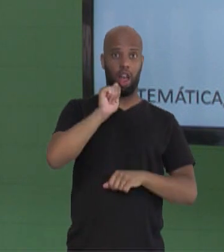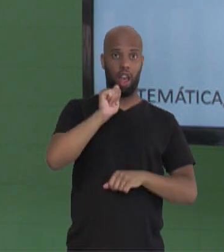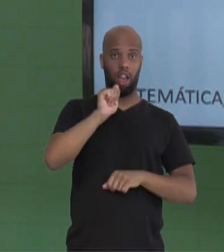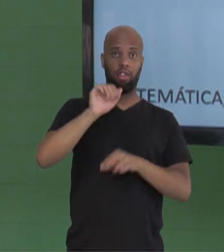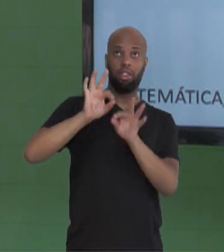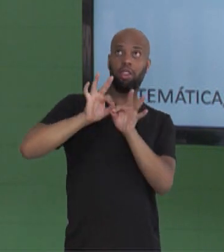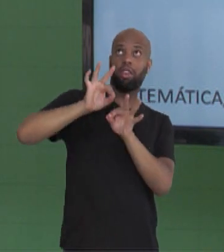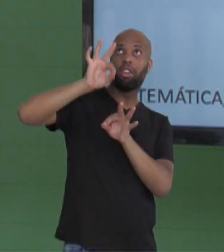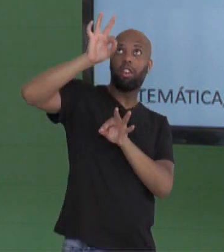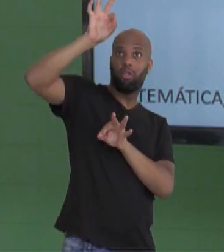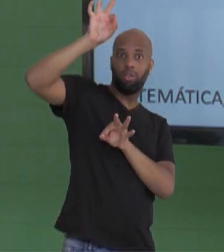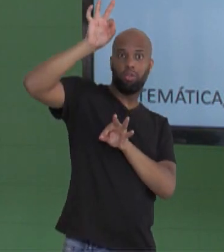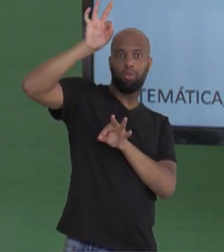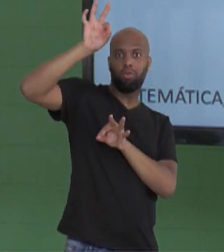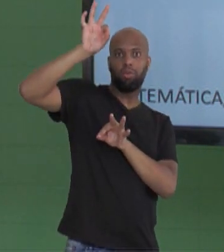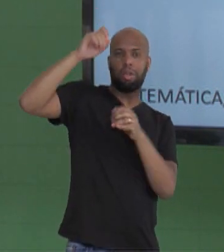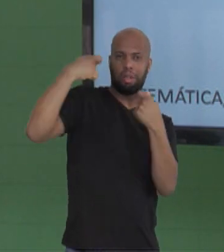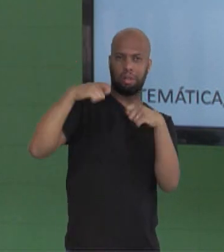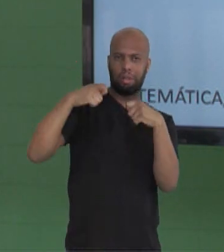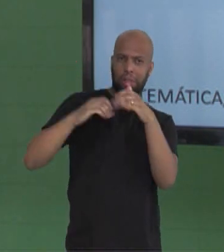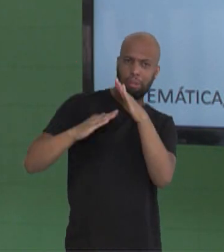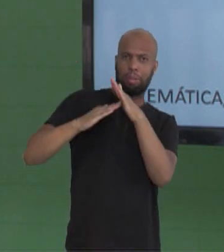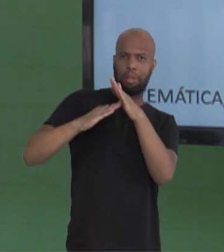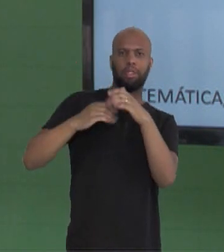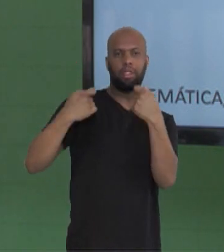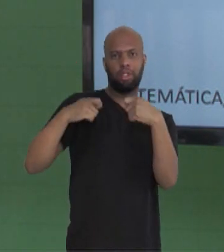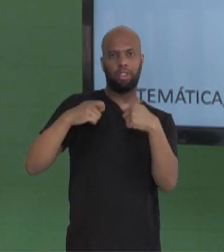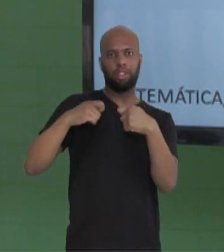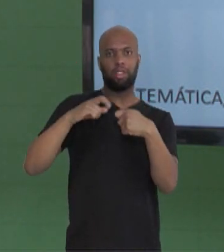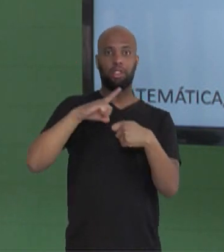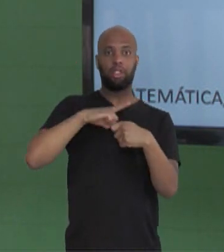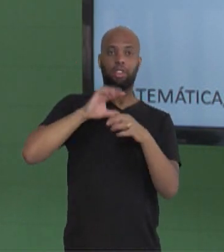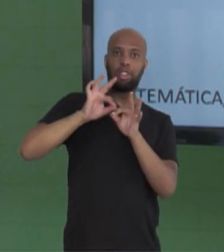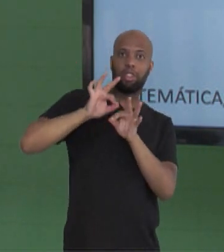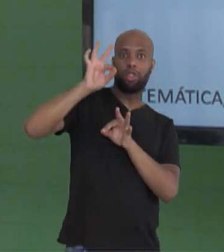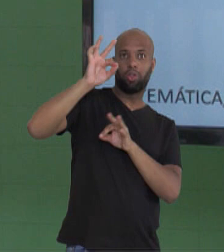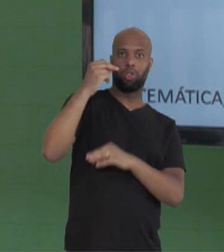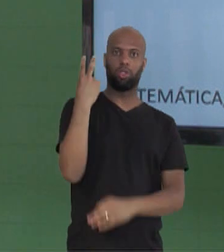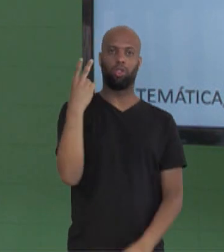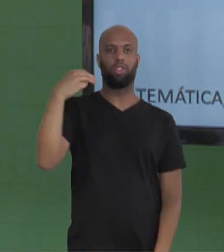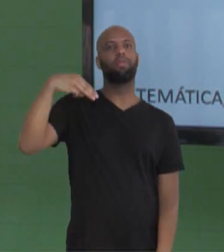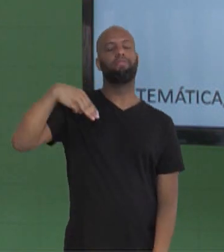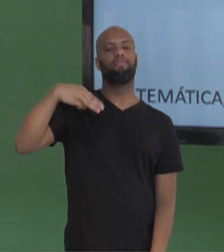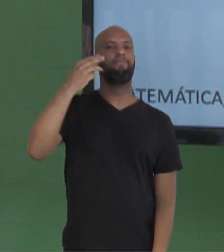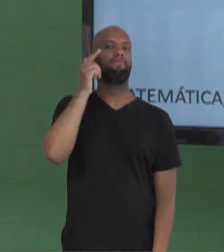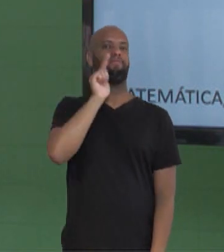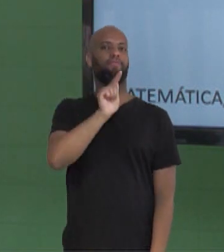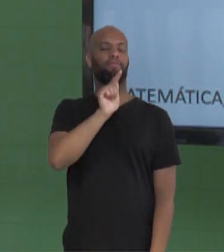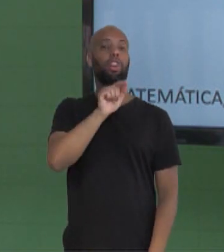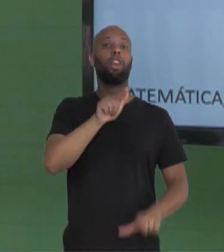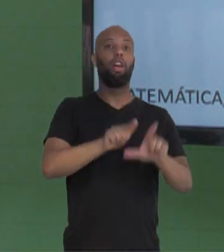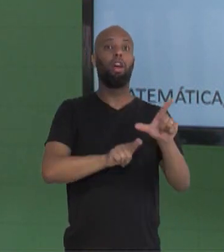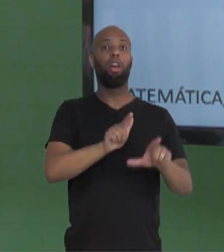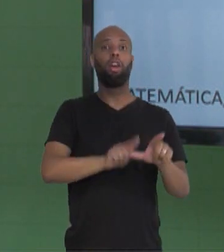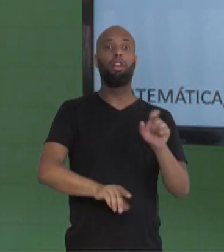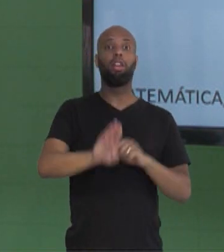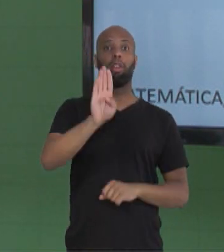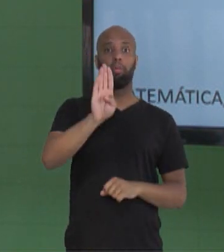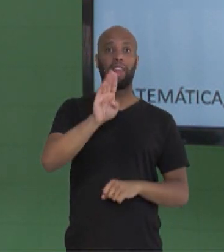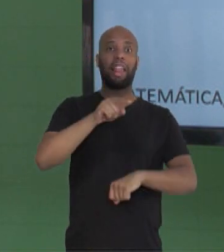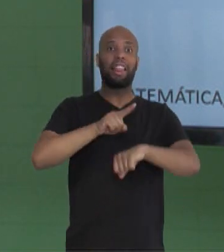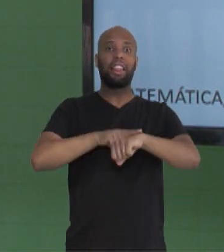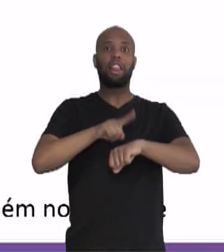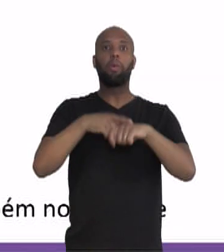no passeio? Então, a gente vai ter a altura mínima, tá, de 2 metros, perfeito? E na letra B, qual é o